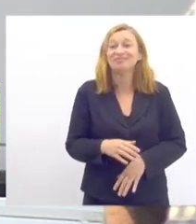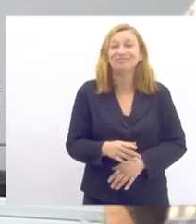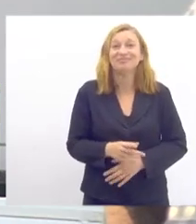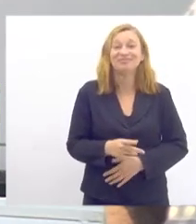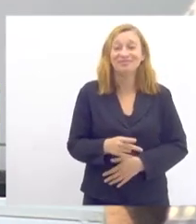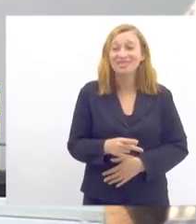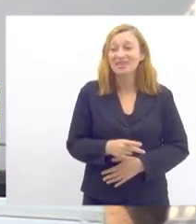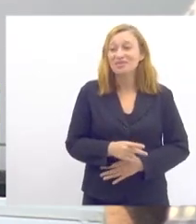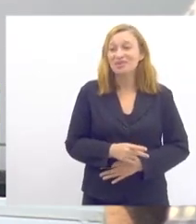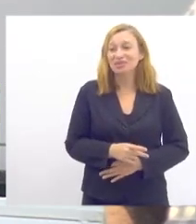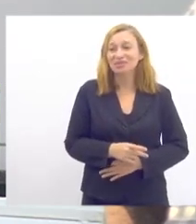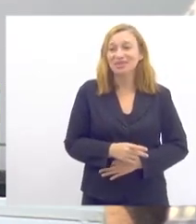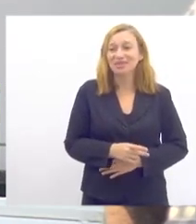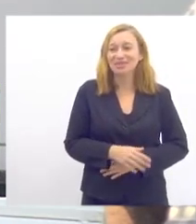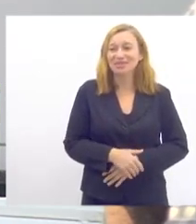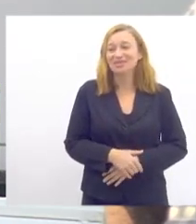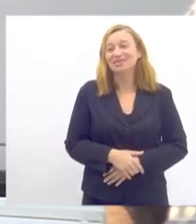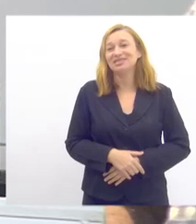colocação, e assim,